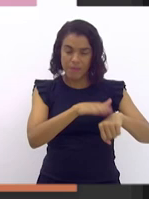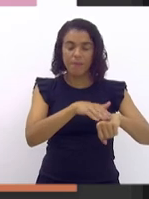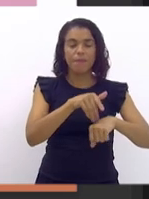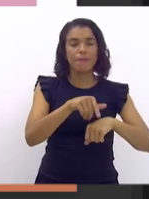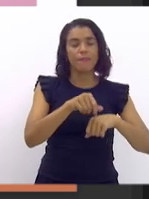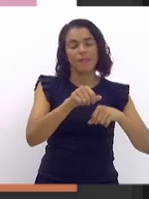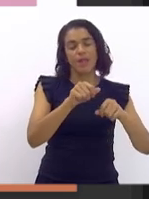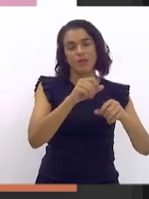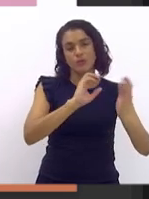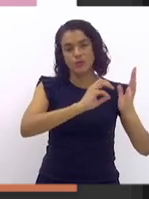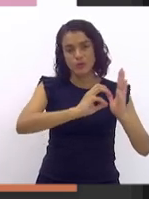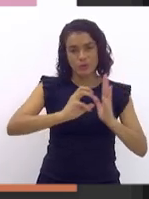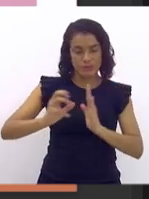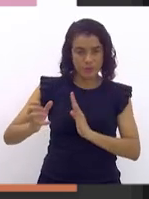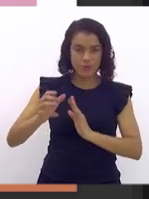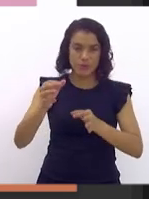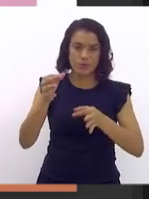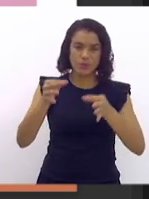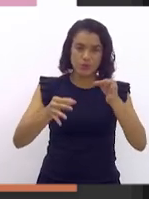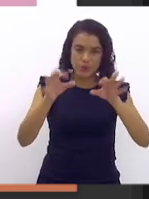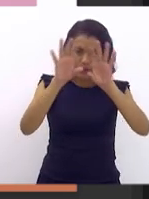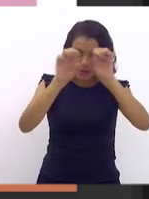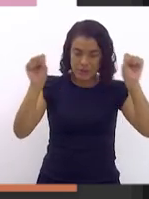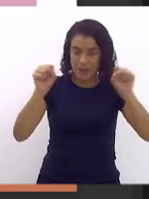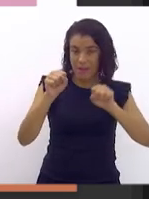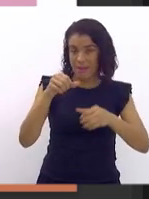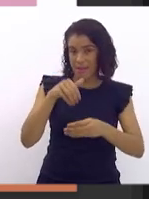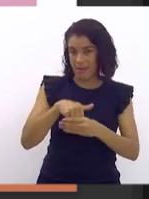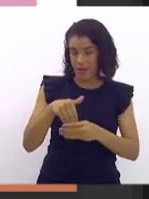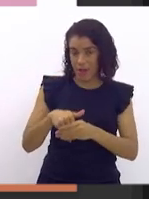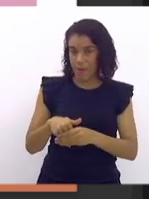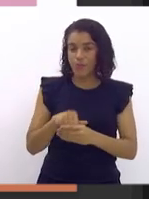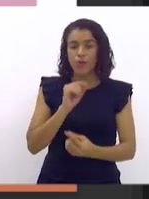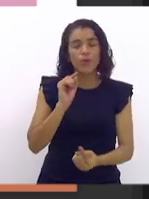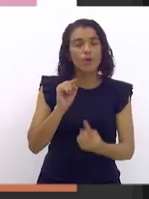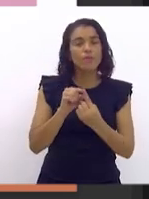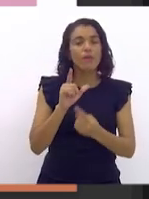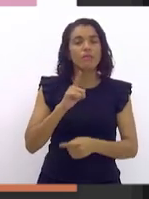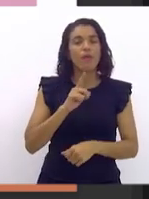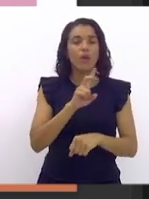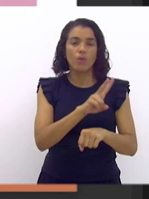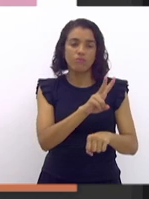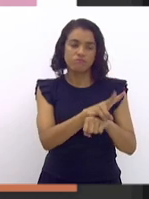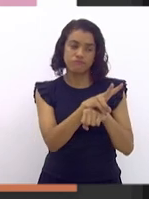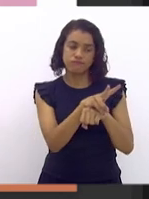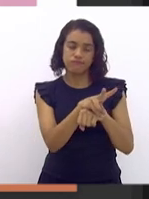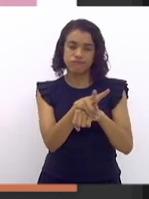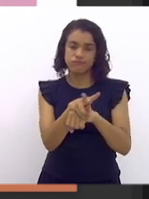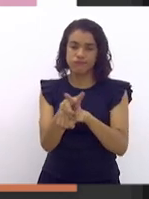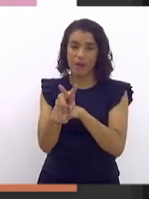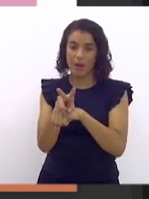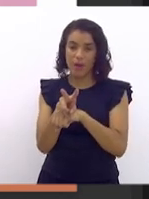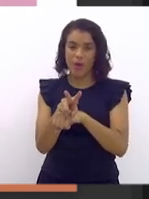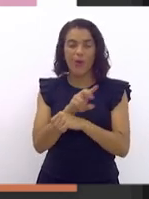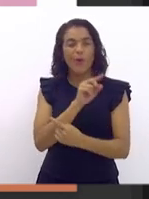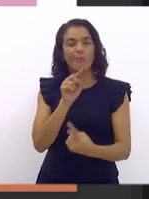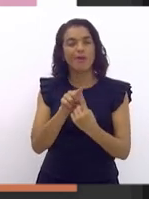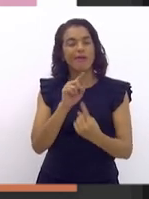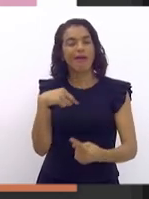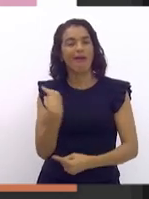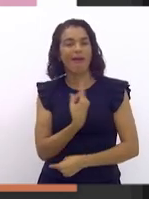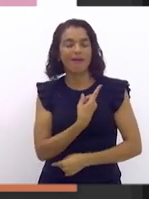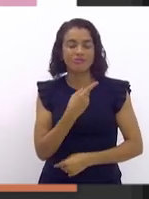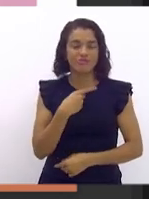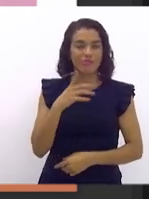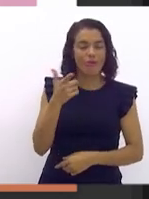a fiscalização pela Justiça Eleitoral, enfim, a ideia é que haja um monitoramento para que a gente consiga intervir nas próprias eleições